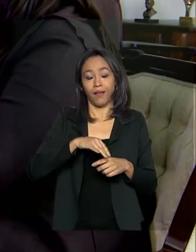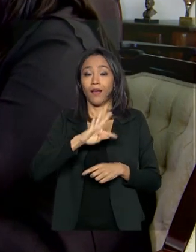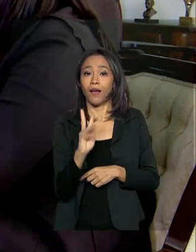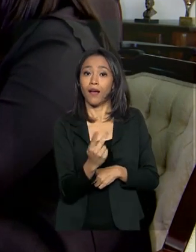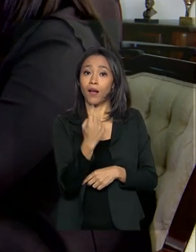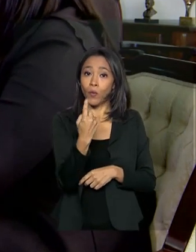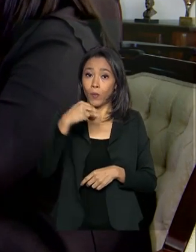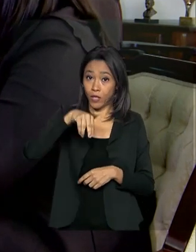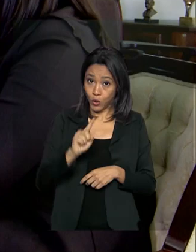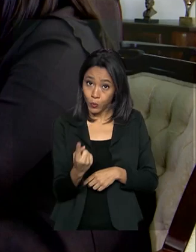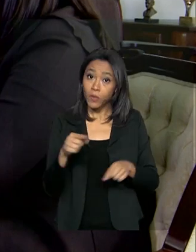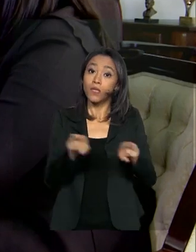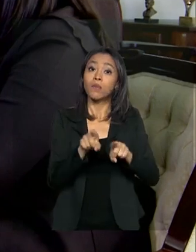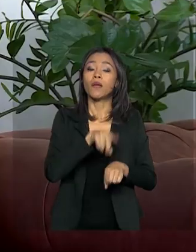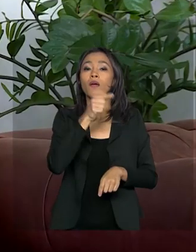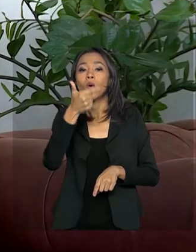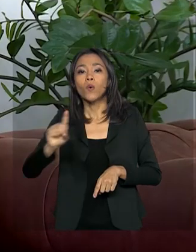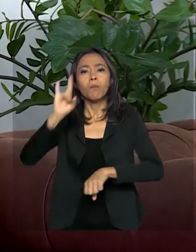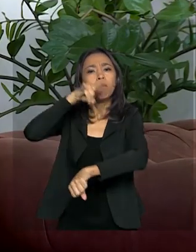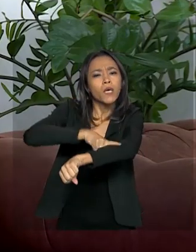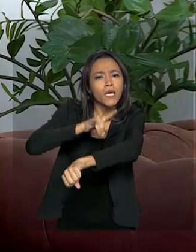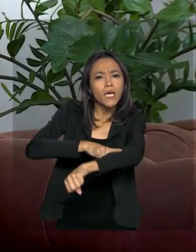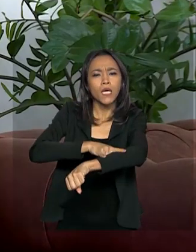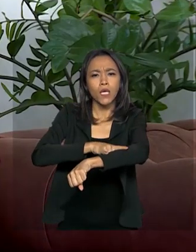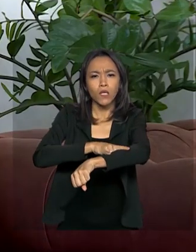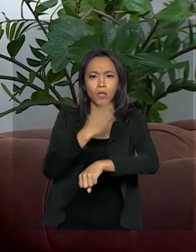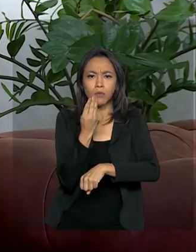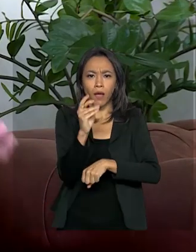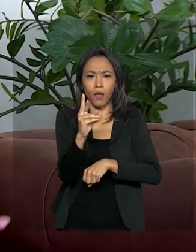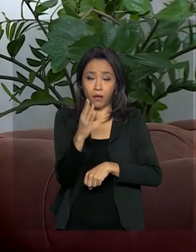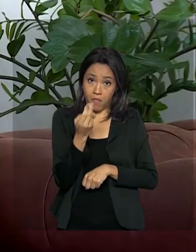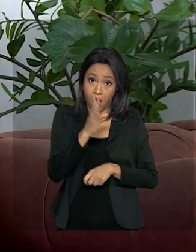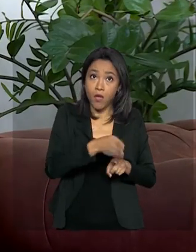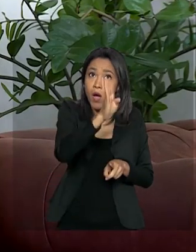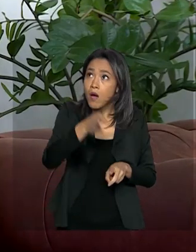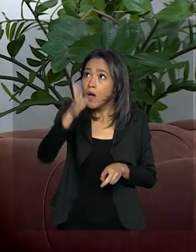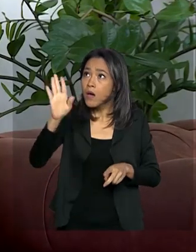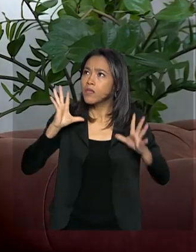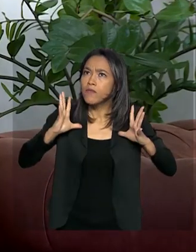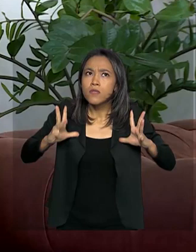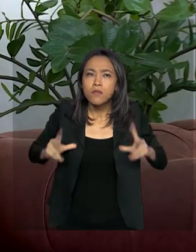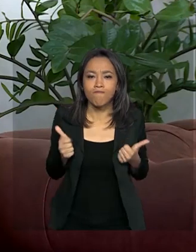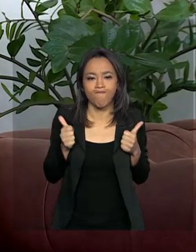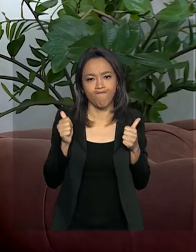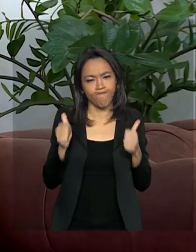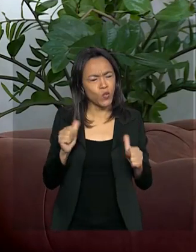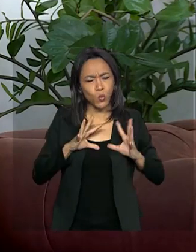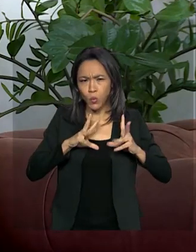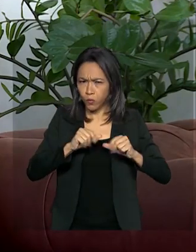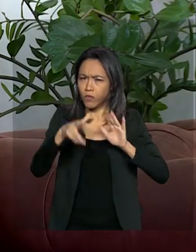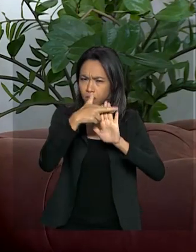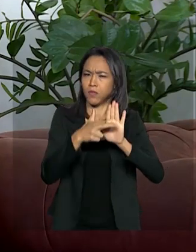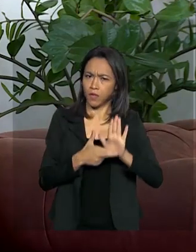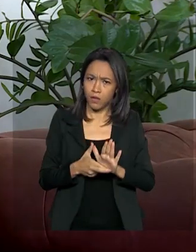segurança os banheiros nos nas estradas com higiene enfim foi foram feitos